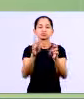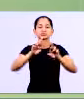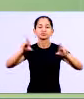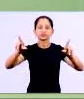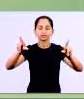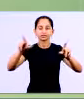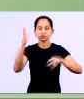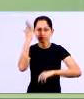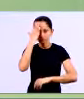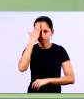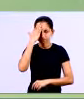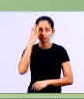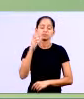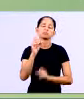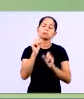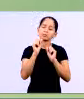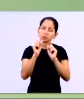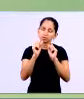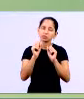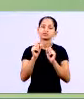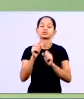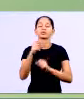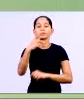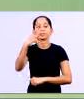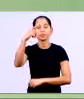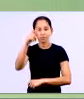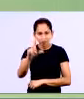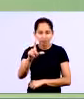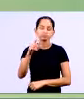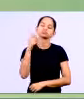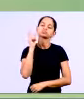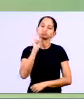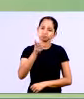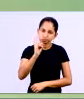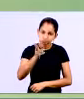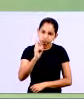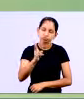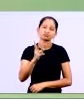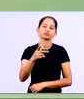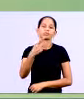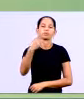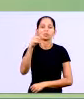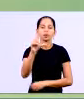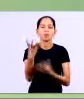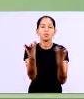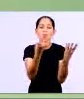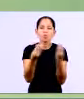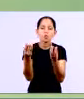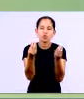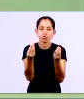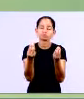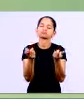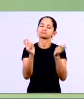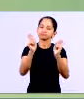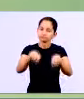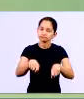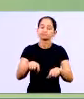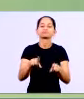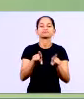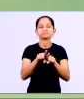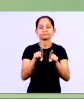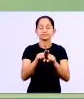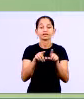tem. Mas aqui no plural continua, não caiu o acento, viu, pessoal? Só com